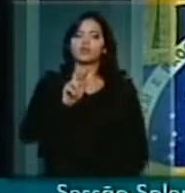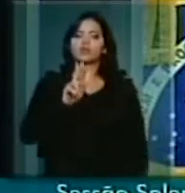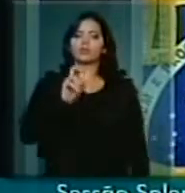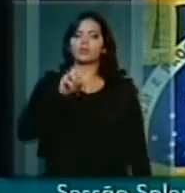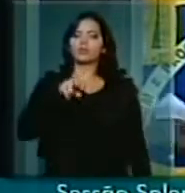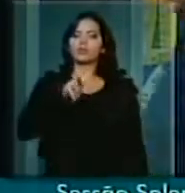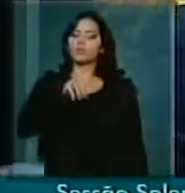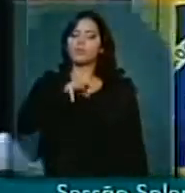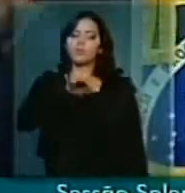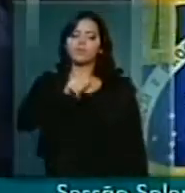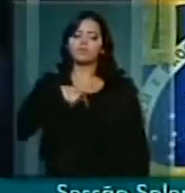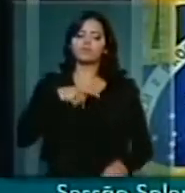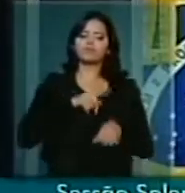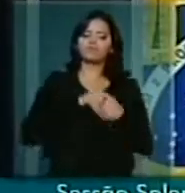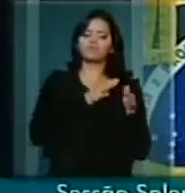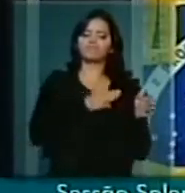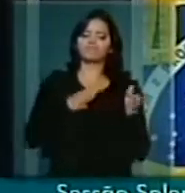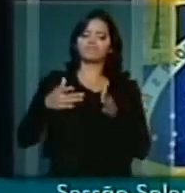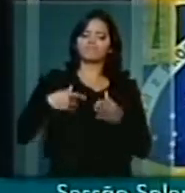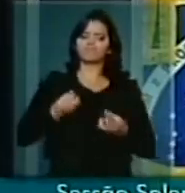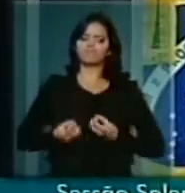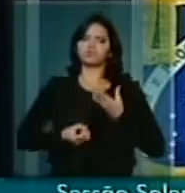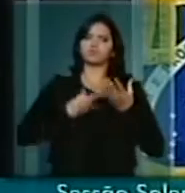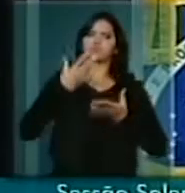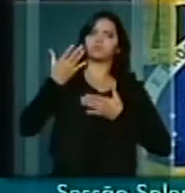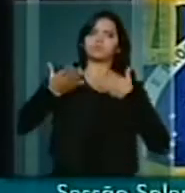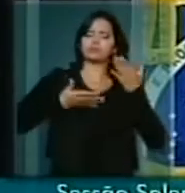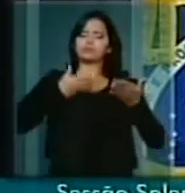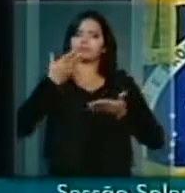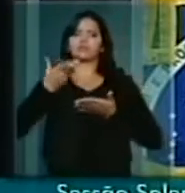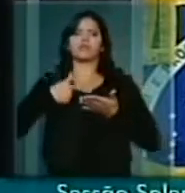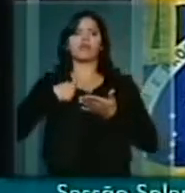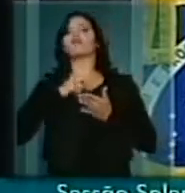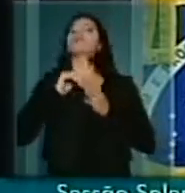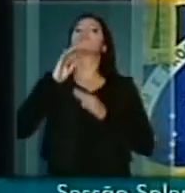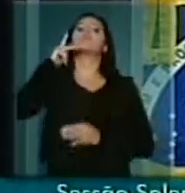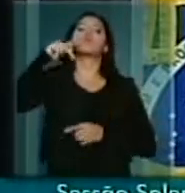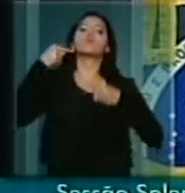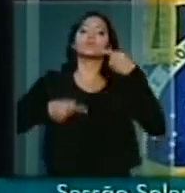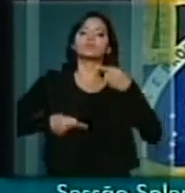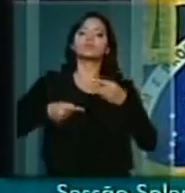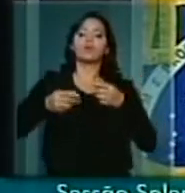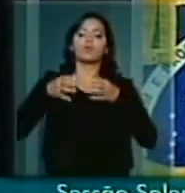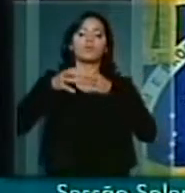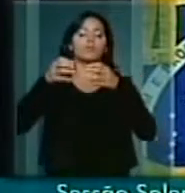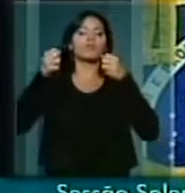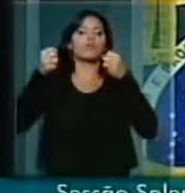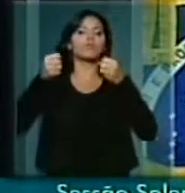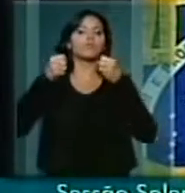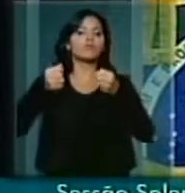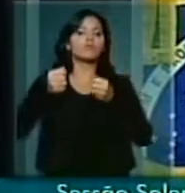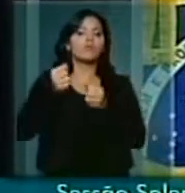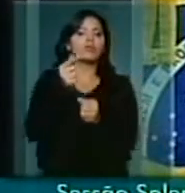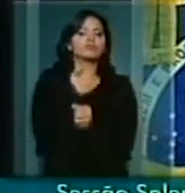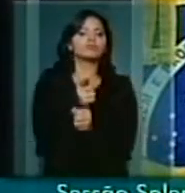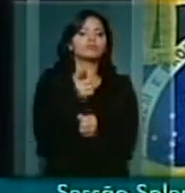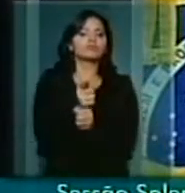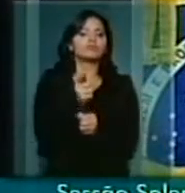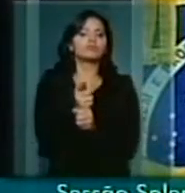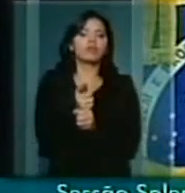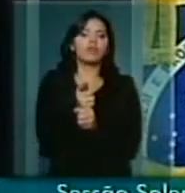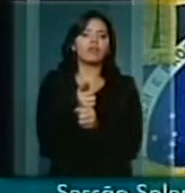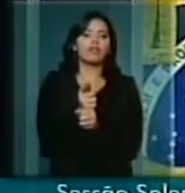Num período de muita efervescência política do nosso país, onde o movimento estudantil tinha um papel